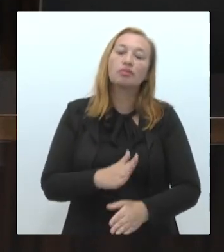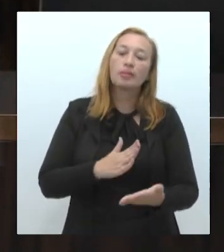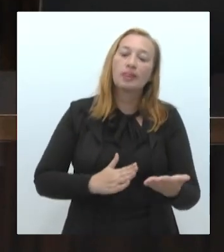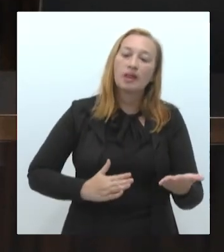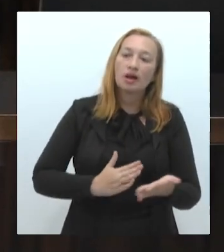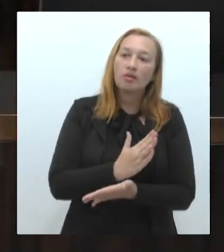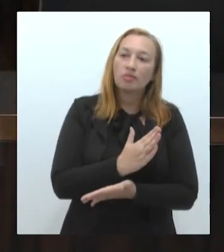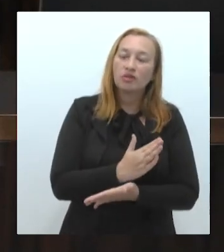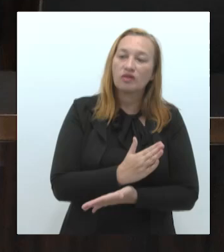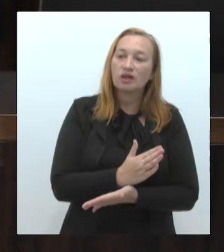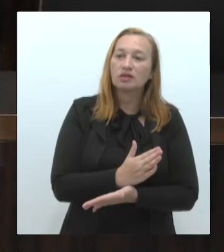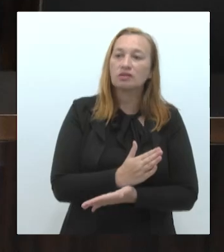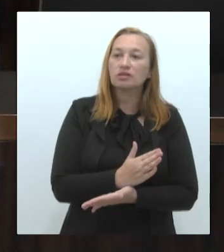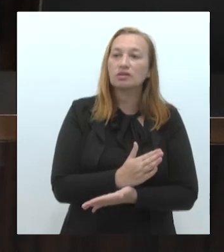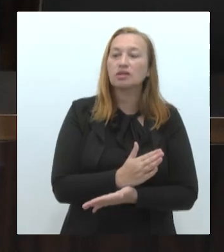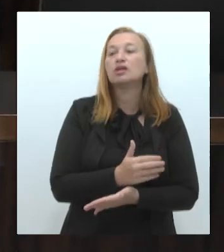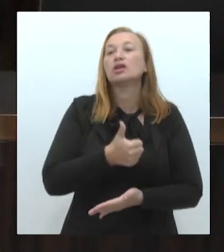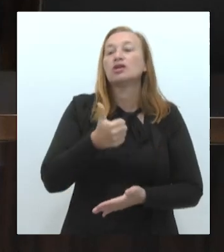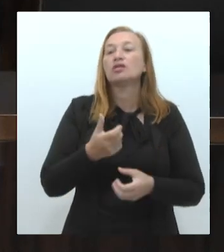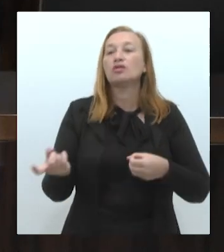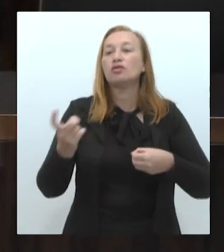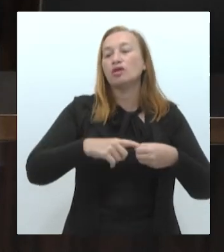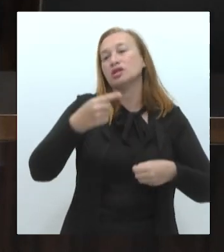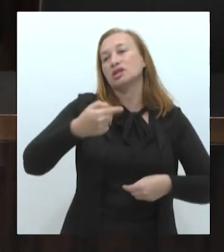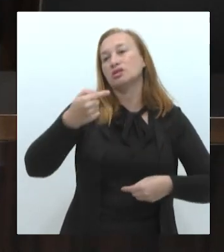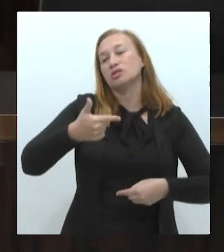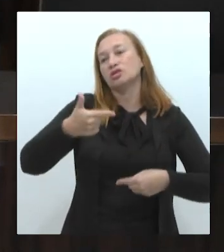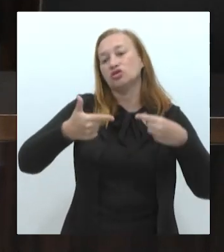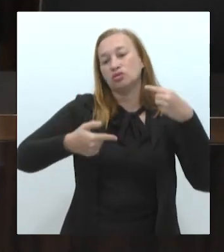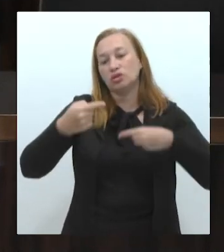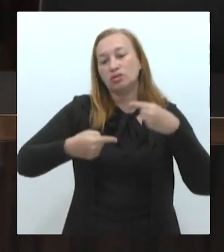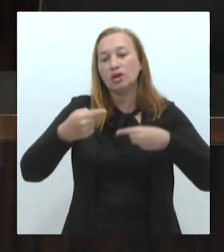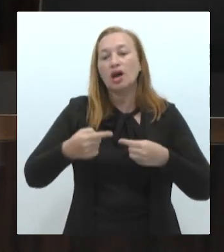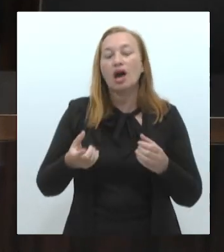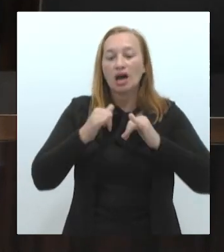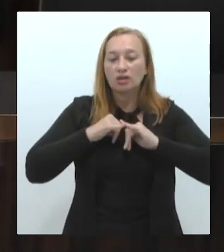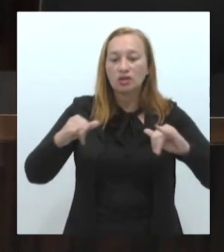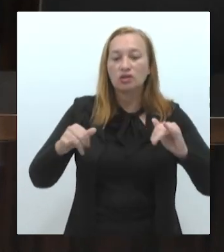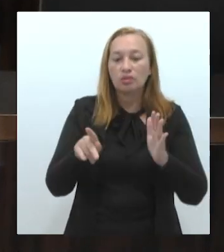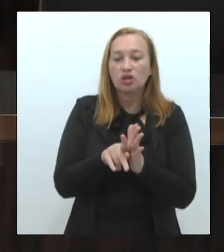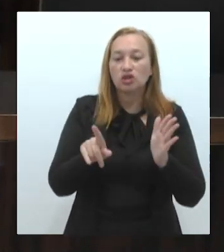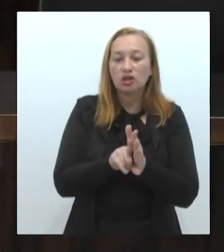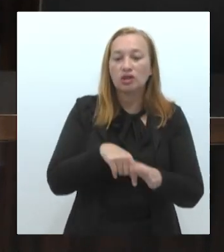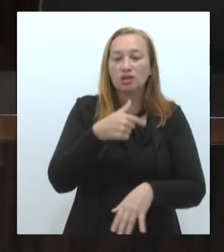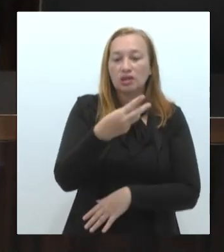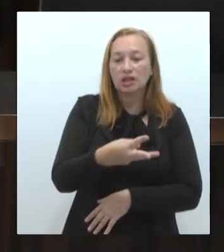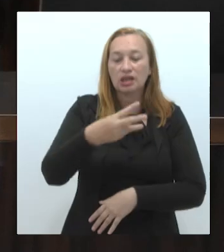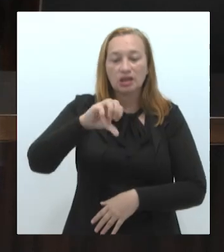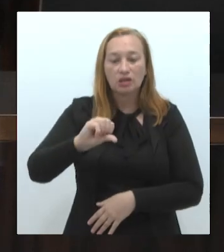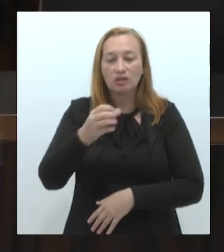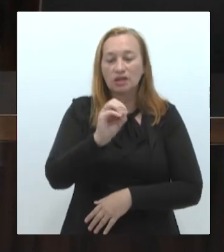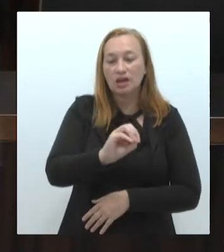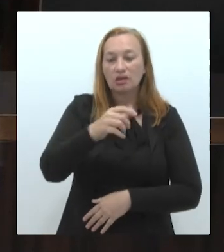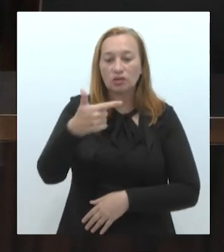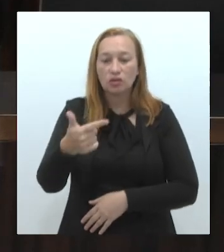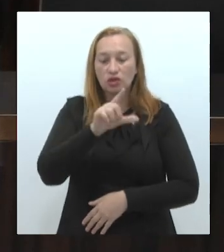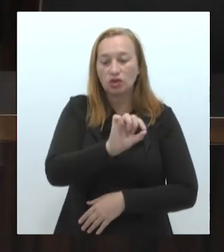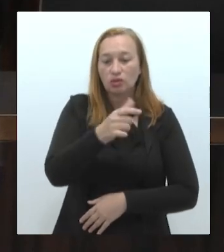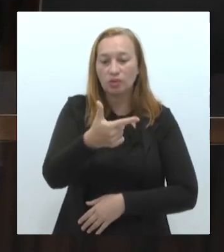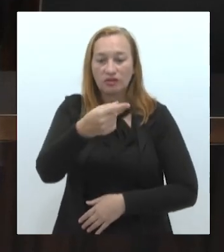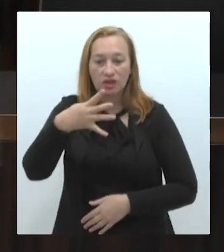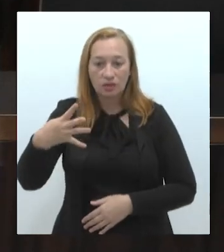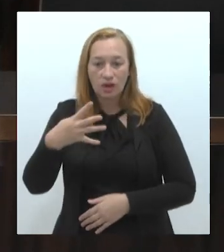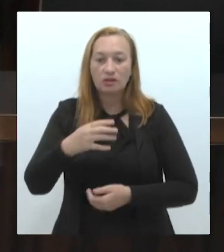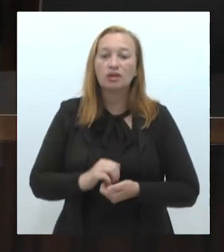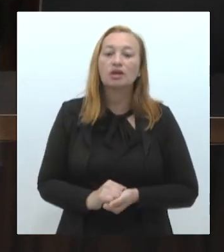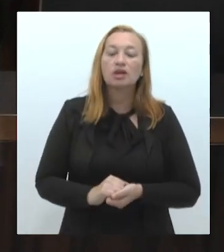estão. Aprovado em primeira, retorno em segunda. Anuncio projeto de lei número 3902 de